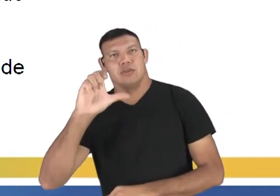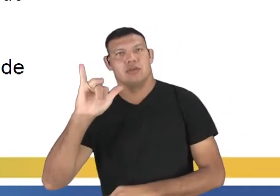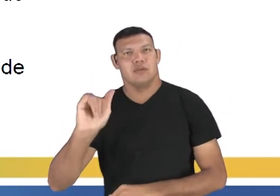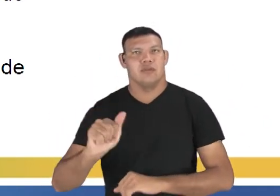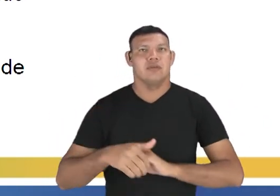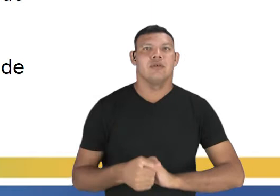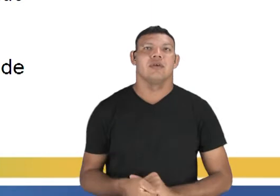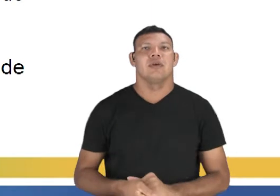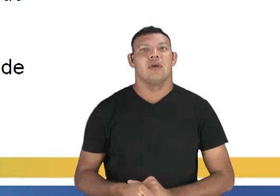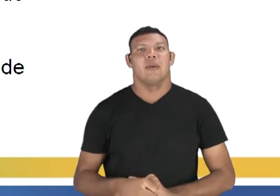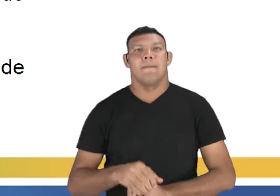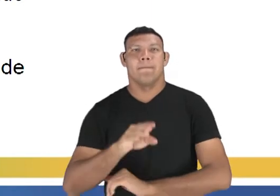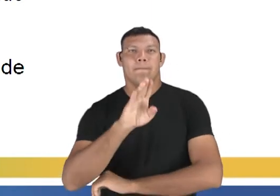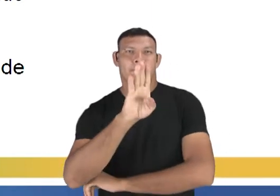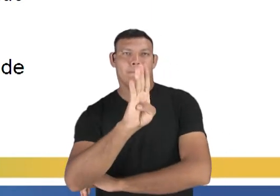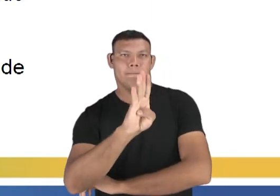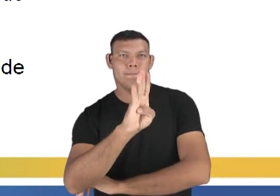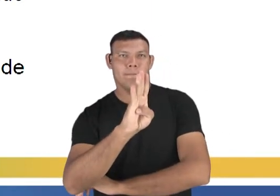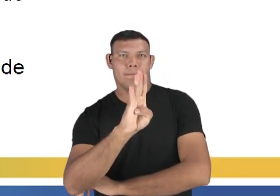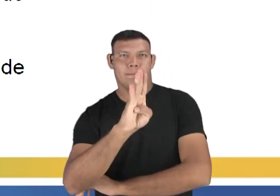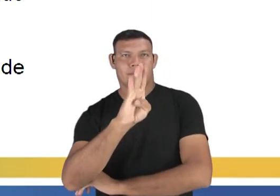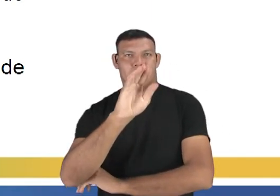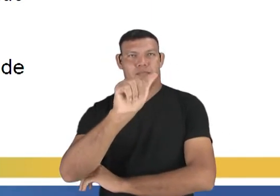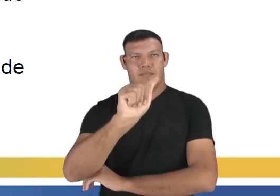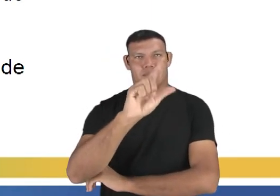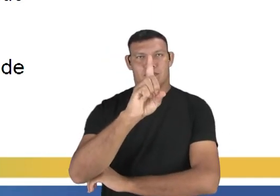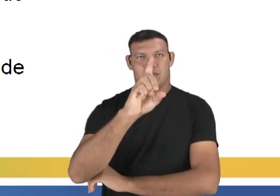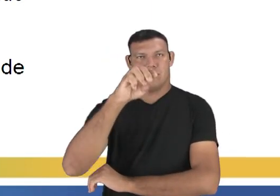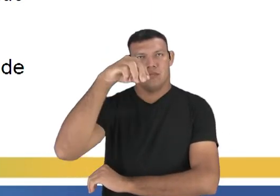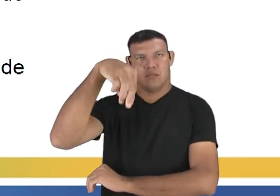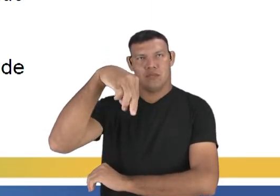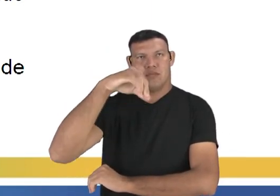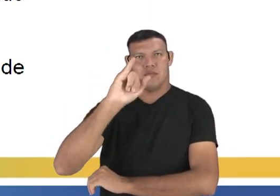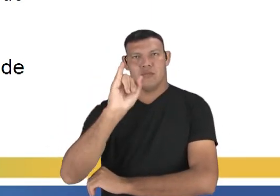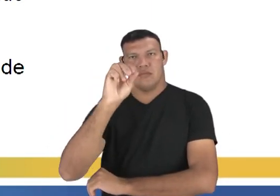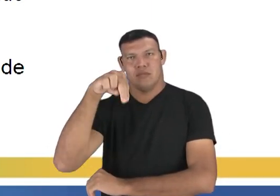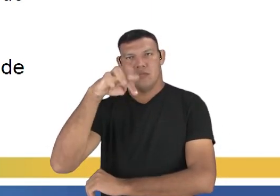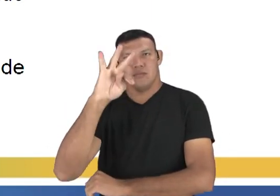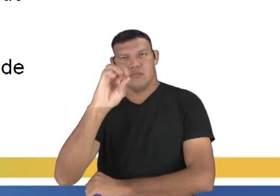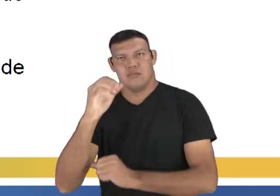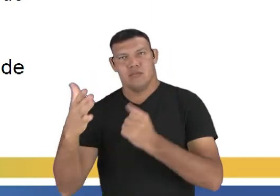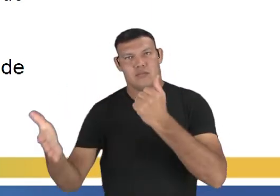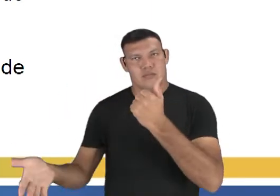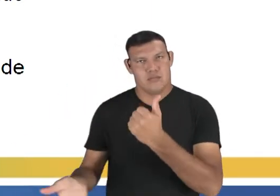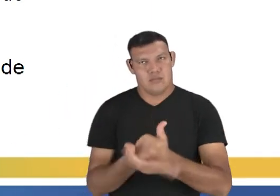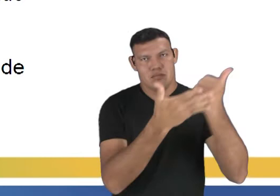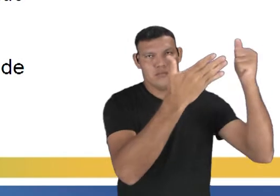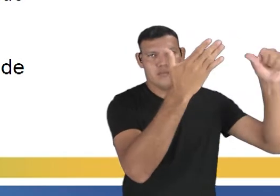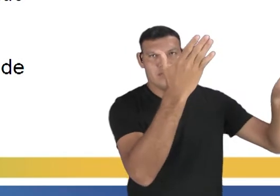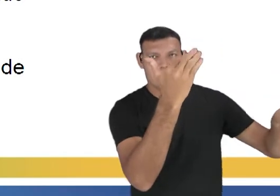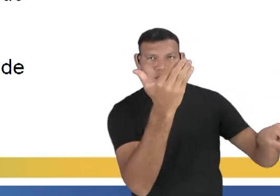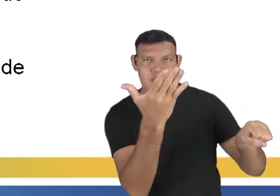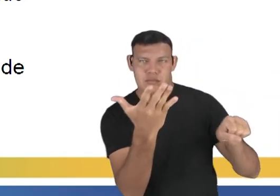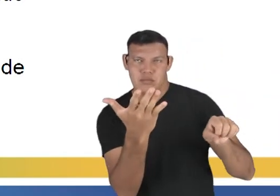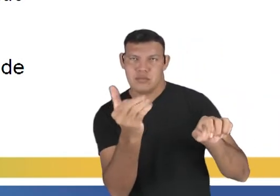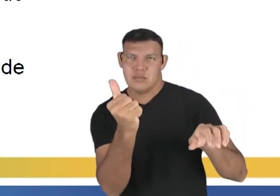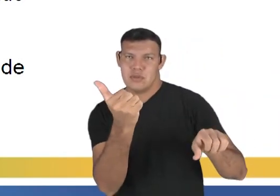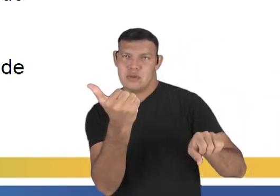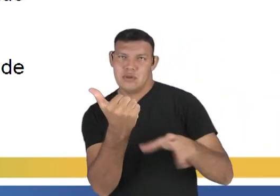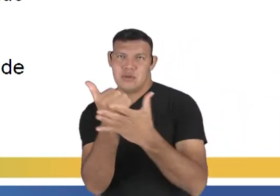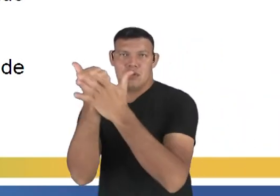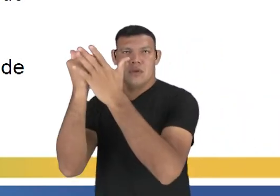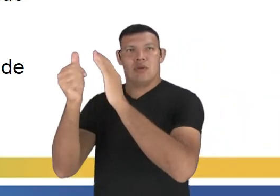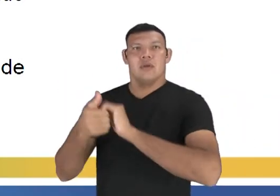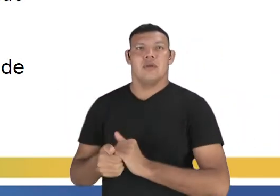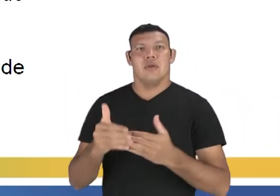também, que ela é de rede, só que você não utiliza a bola, você utiliza a peteca no lugar da bola. E os esportes de parede, esses já não